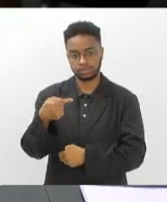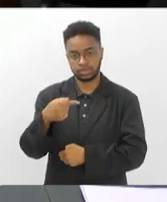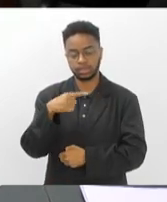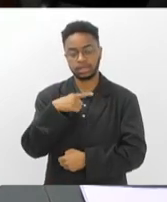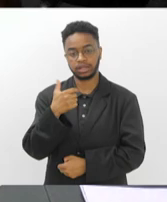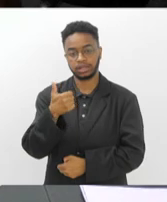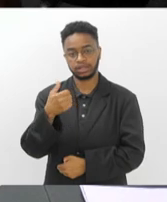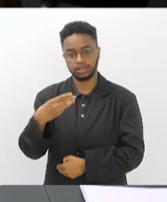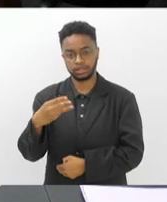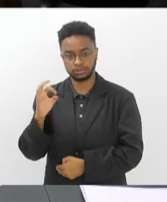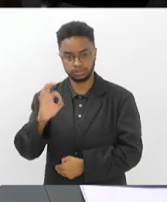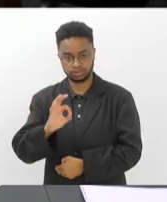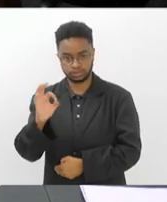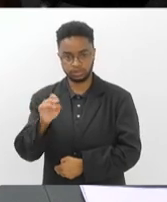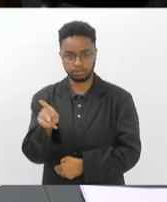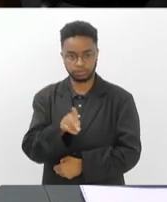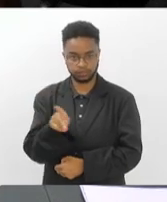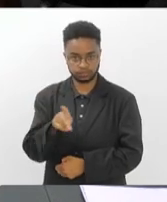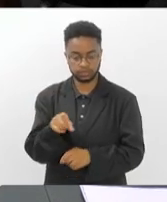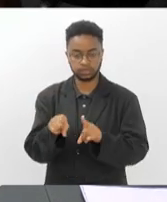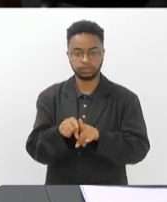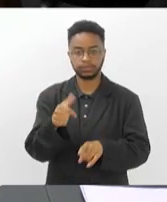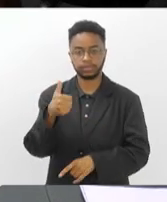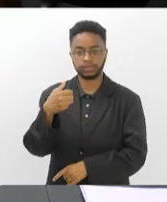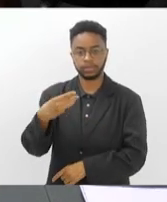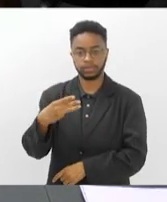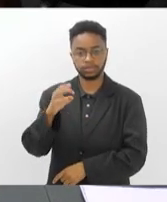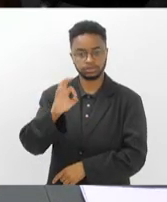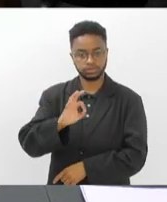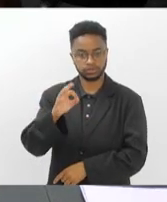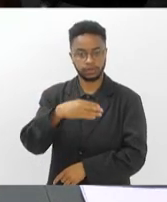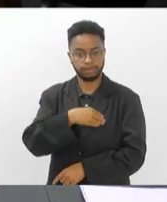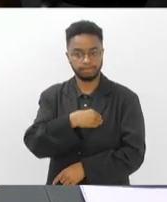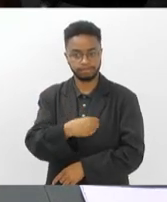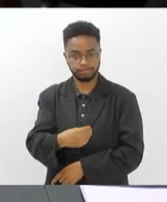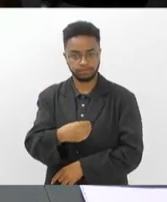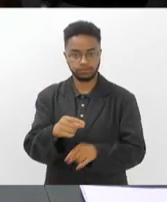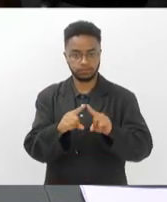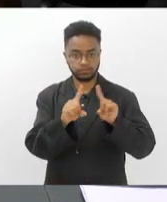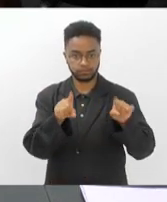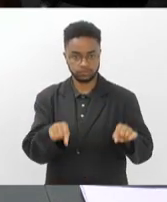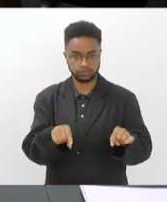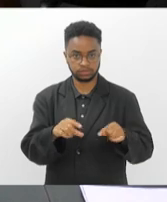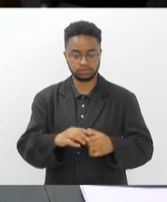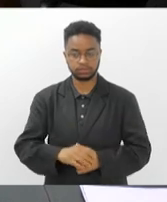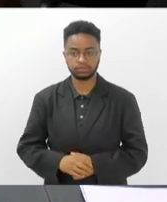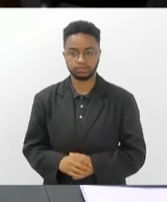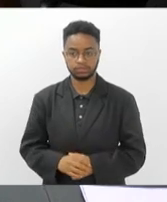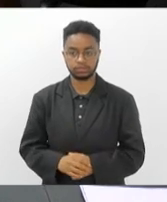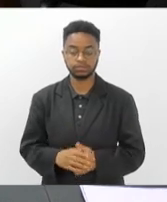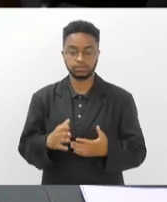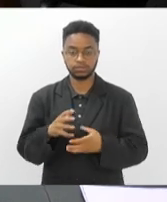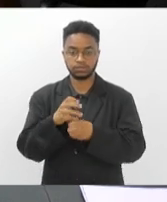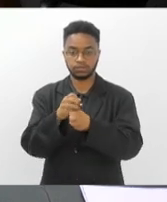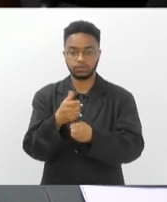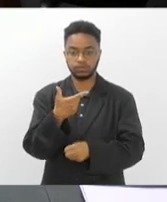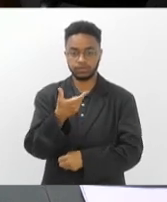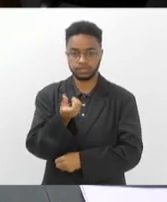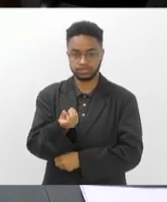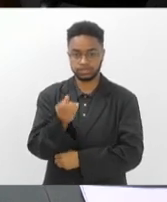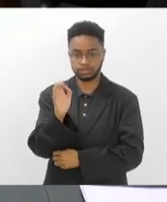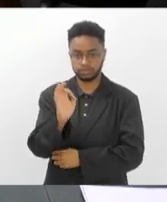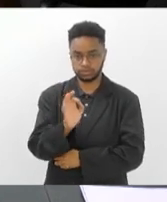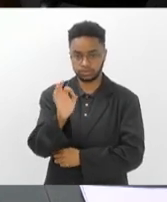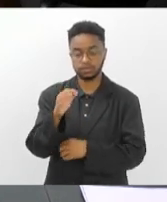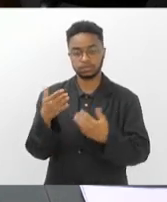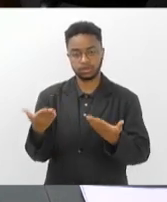para os professores e 13% para os filhos dos funcionários. Dá 26%. Então, nós